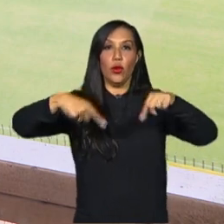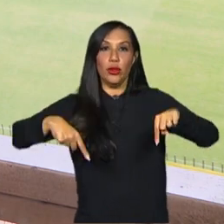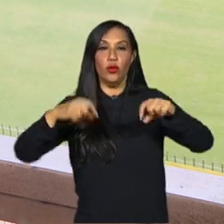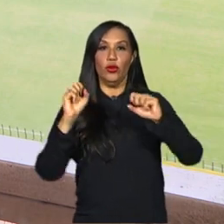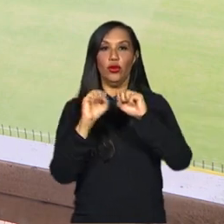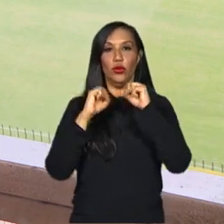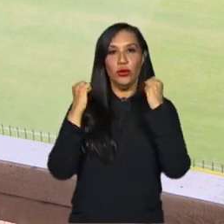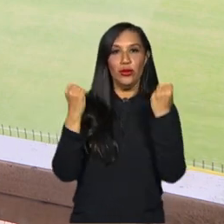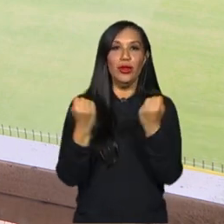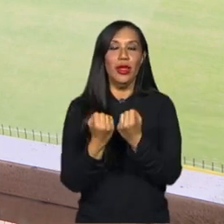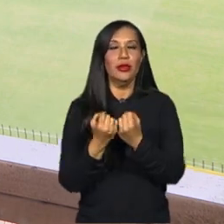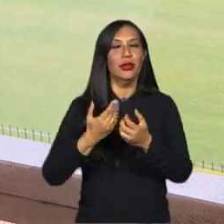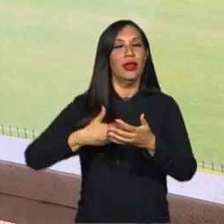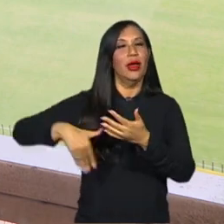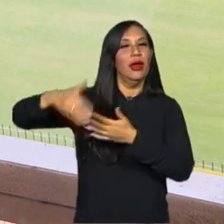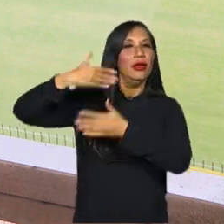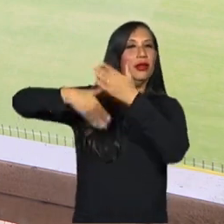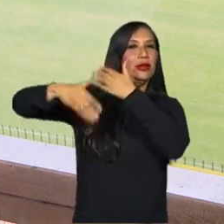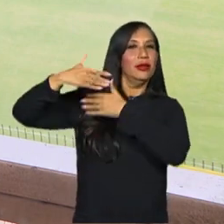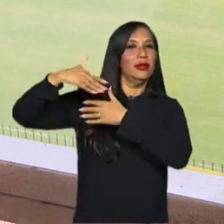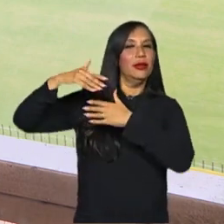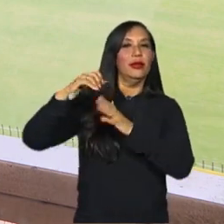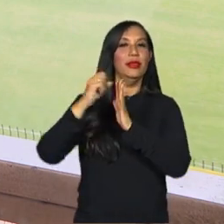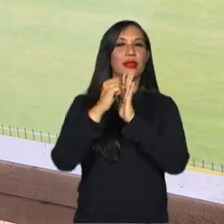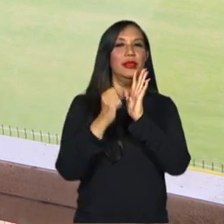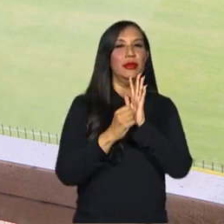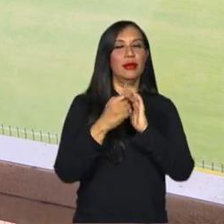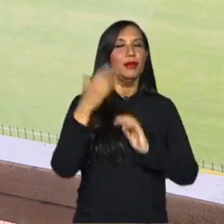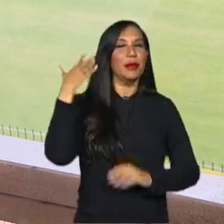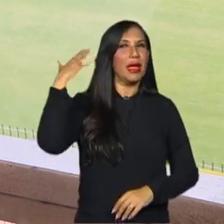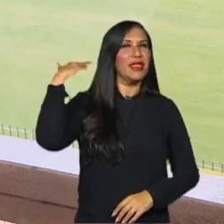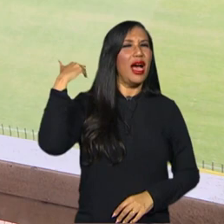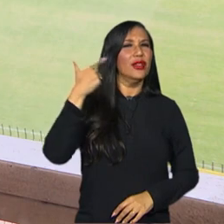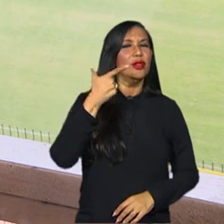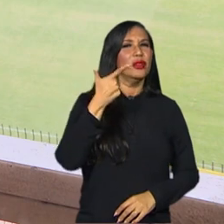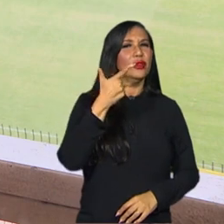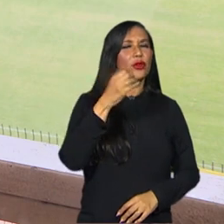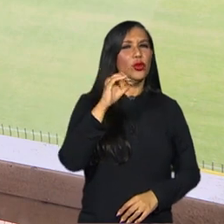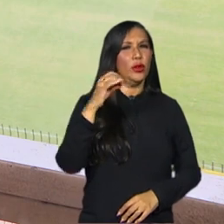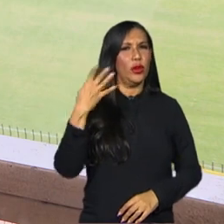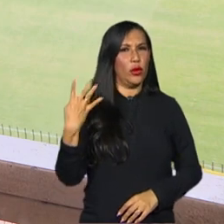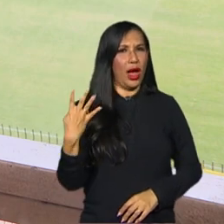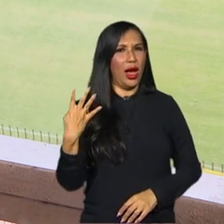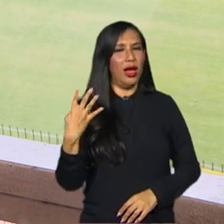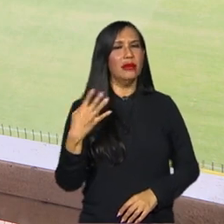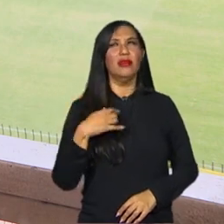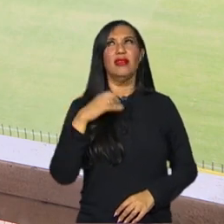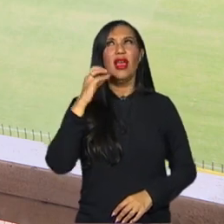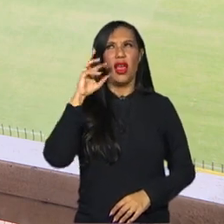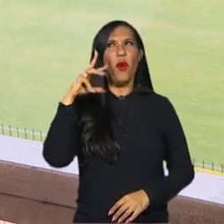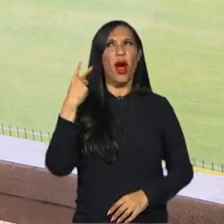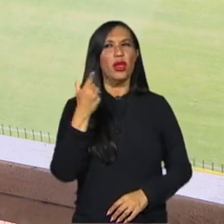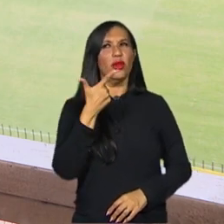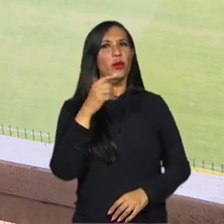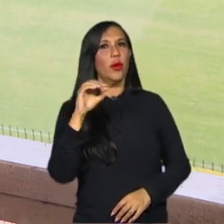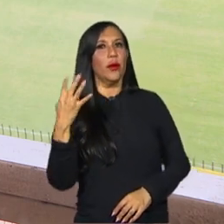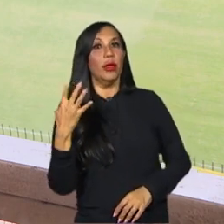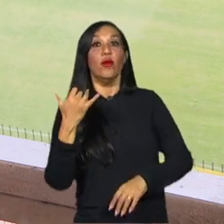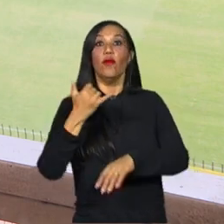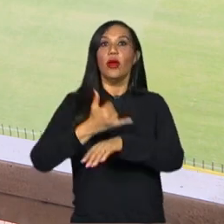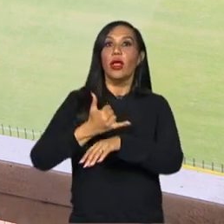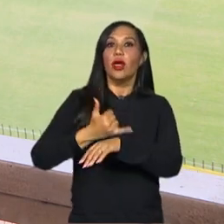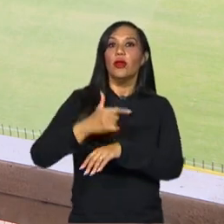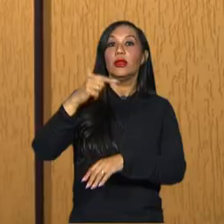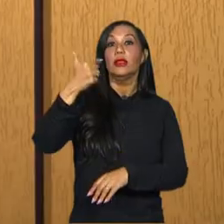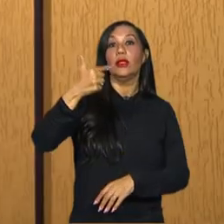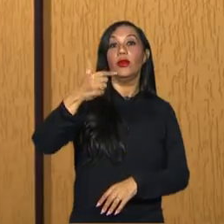estádio, no início do novo século, em 2004, se não me falha a memória, o Volta Redonda estava na